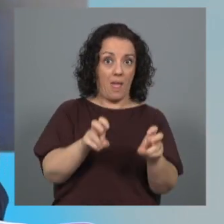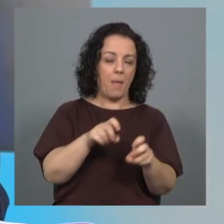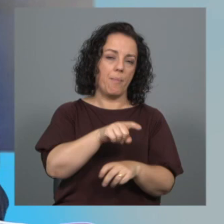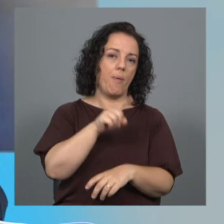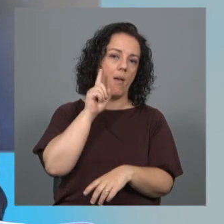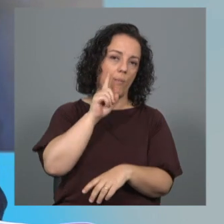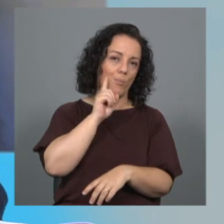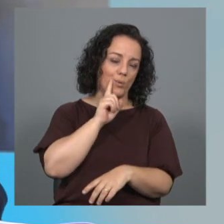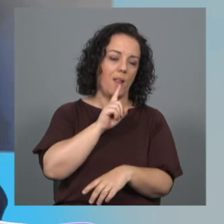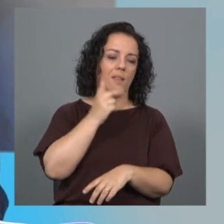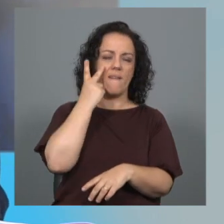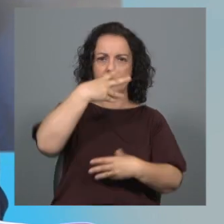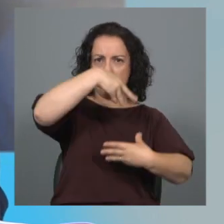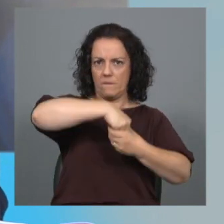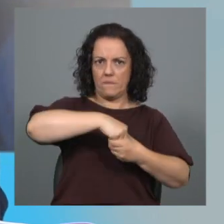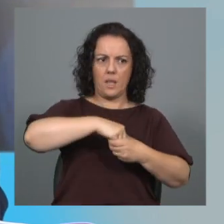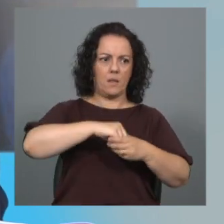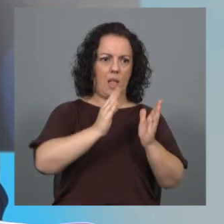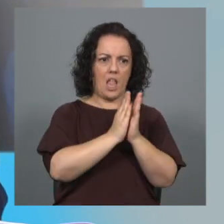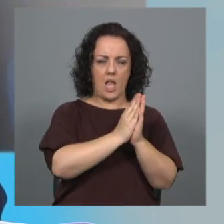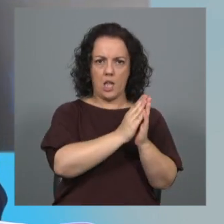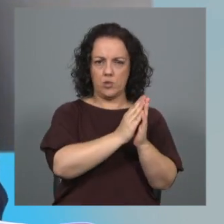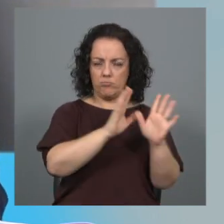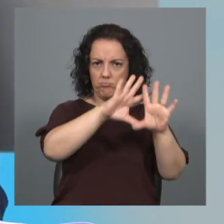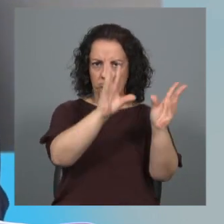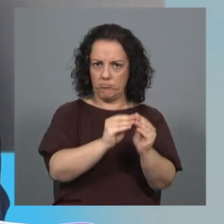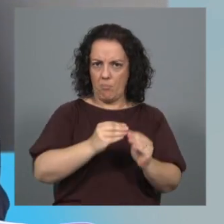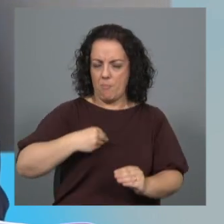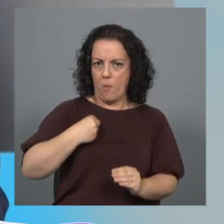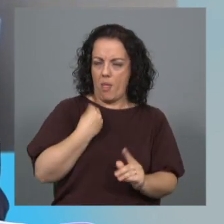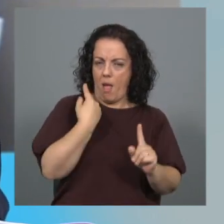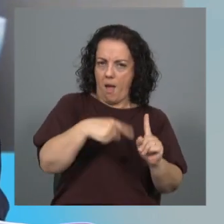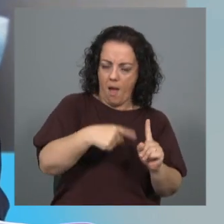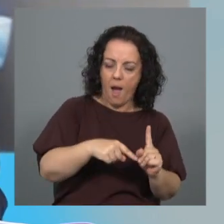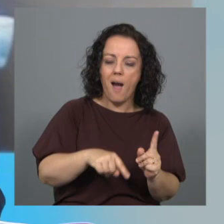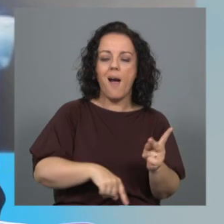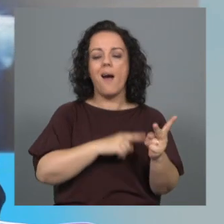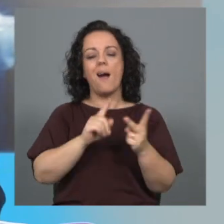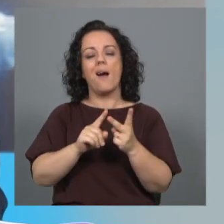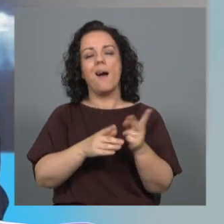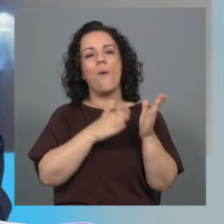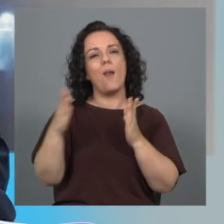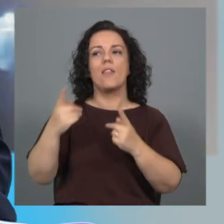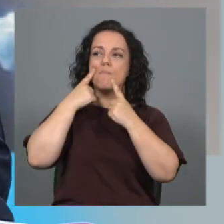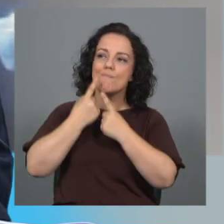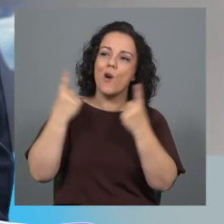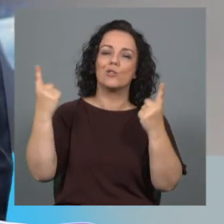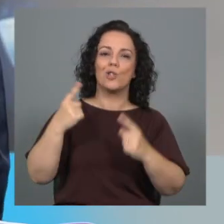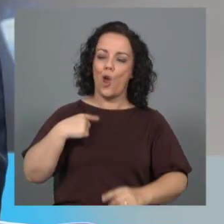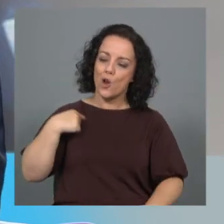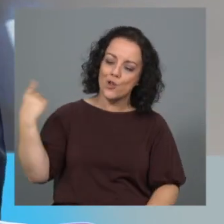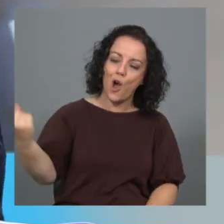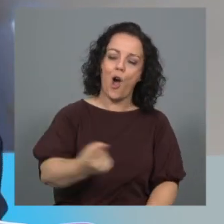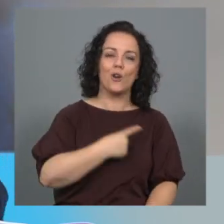na vida das igrejas e, por outro lado, por expressar de uma forma muito clara a vontade de todos nós, que